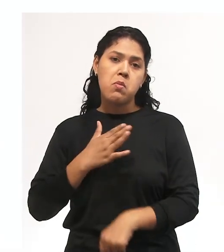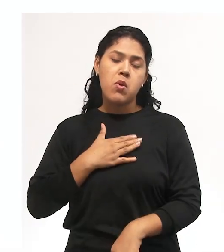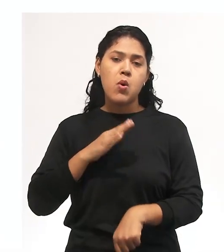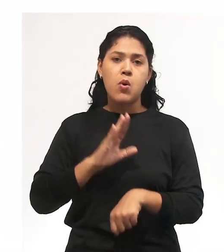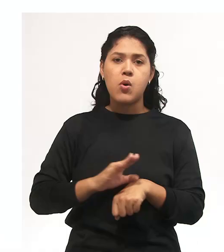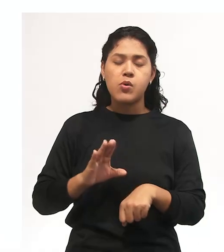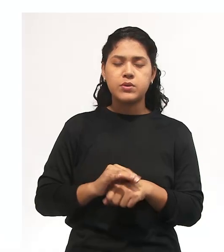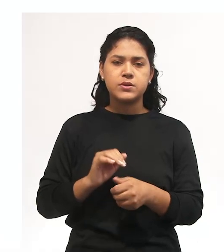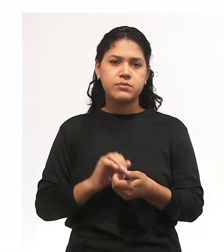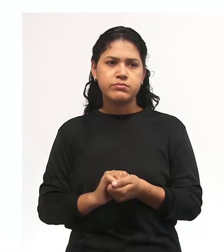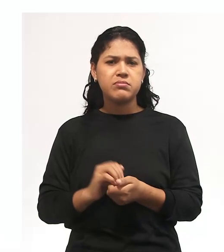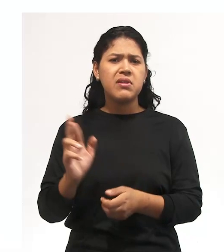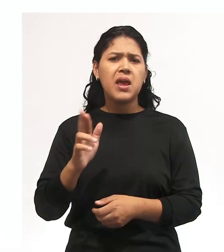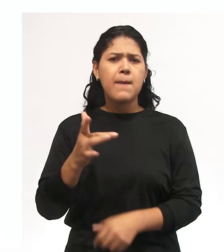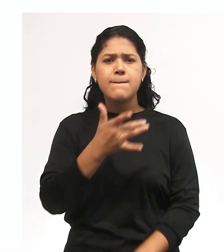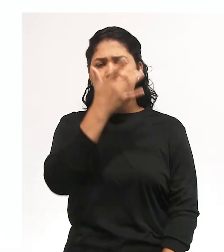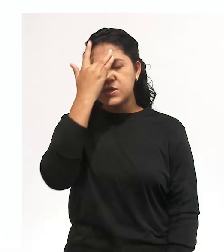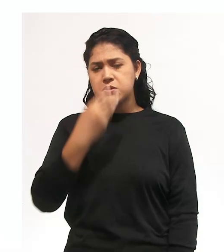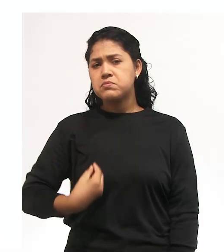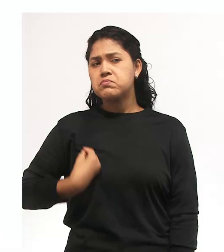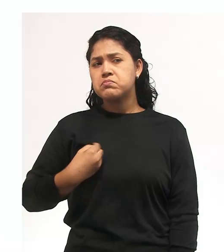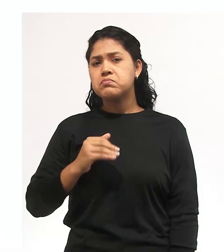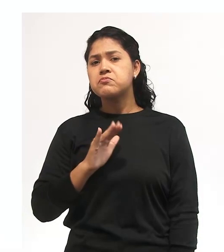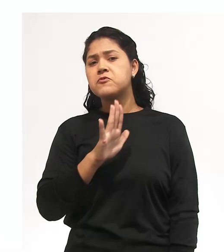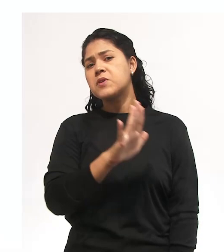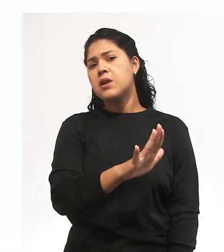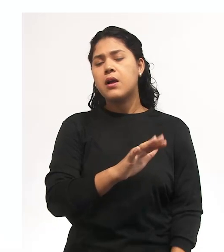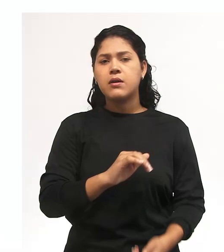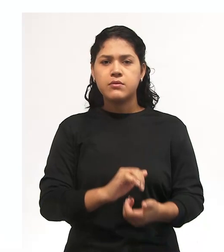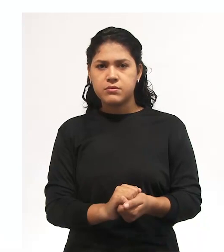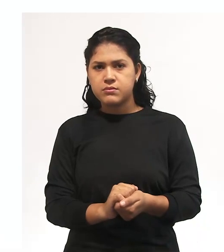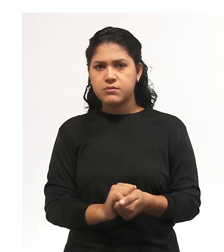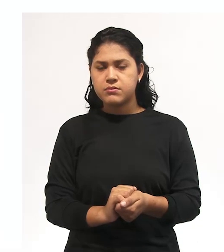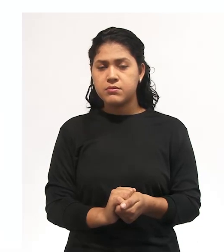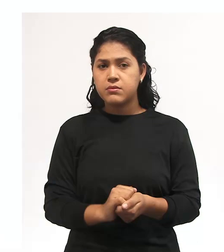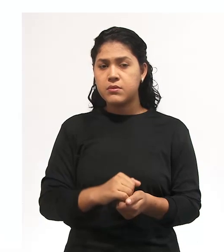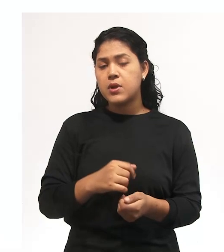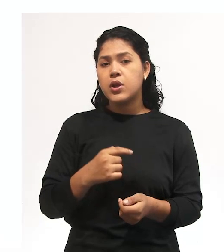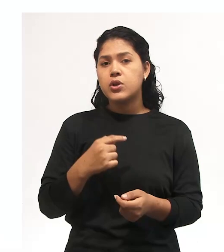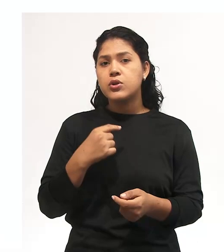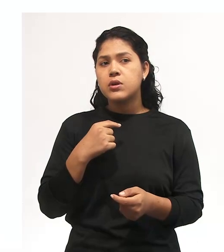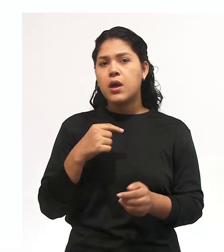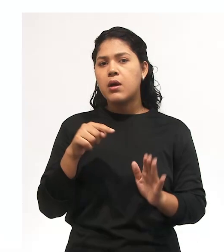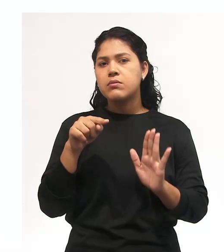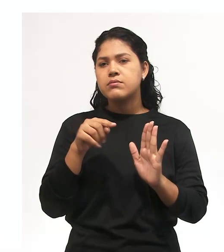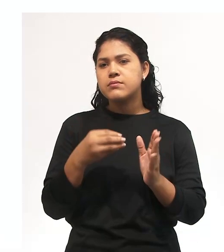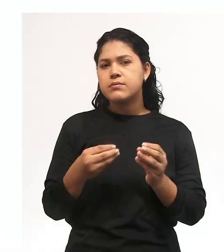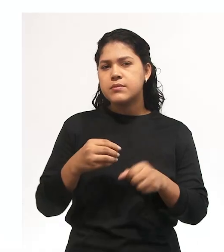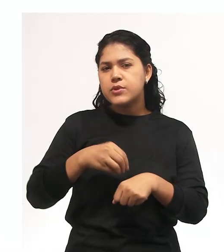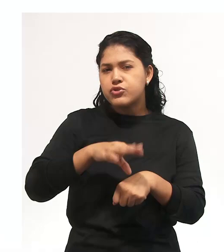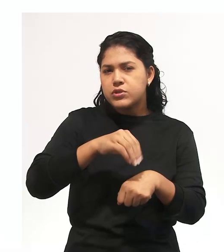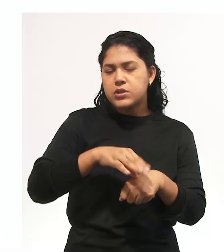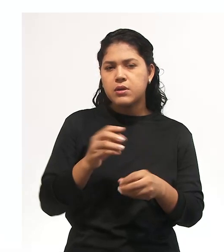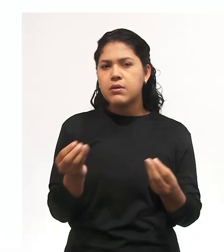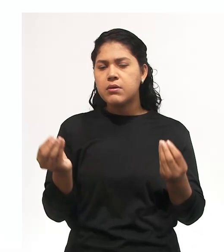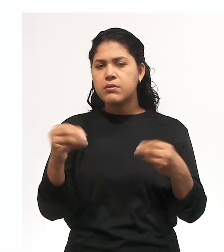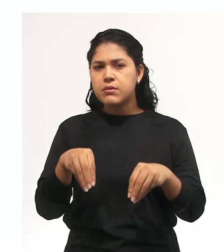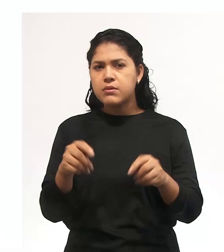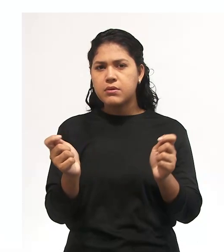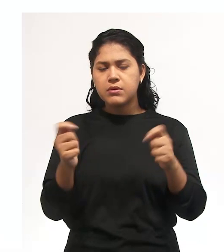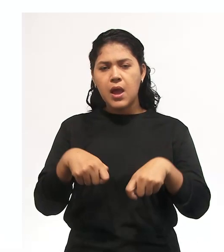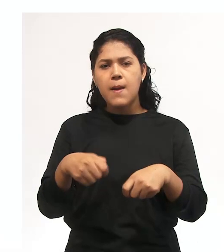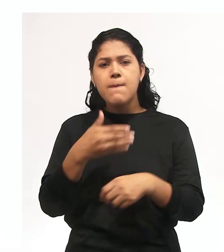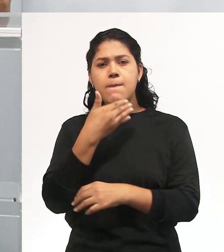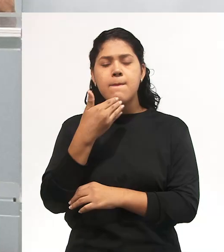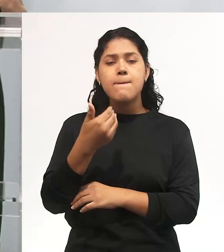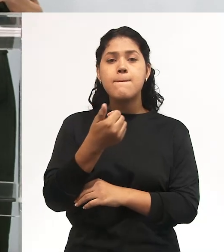que os receberam, quem eram, sugestões que eles teriam para aquele lugar e fotos que eles tiraram. Então,